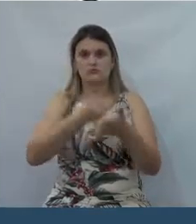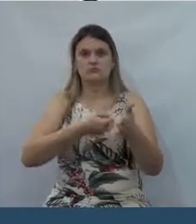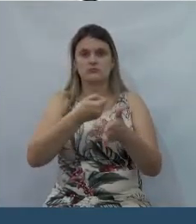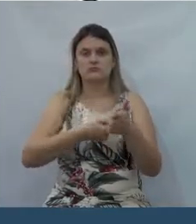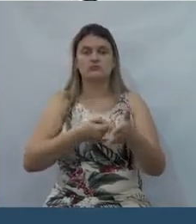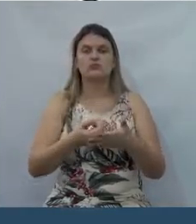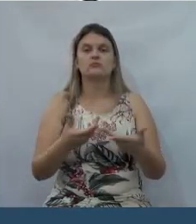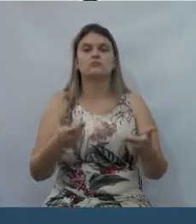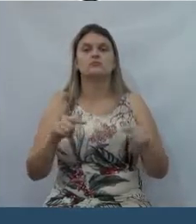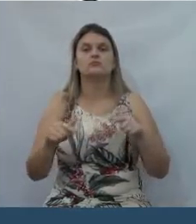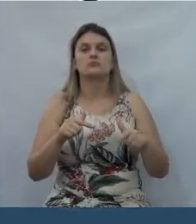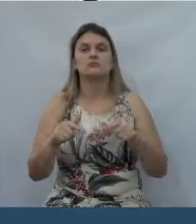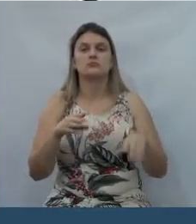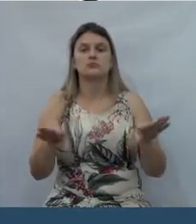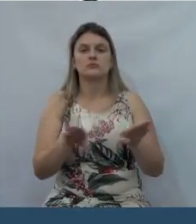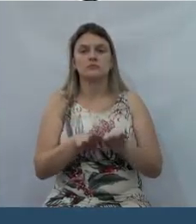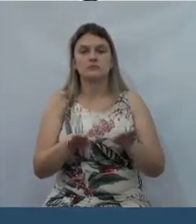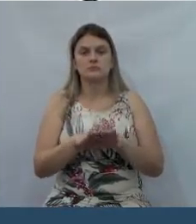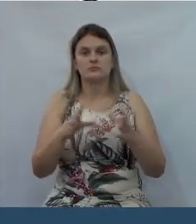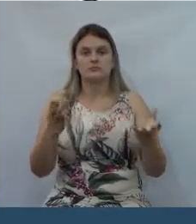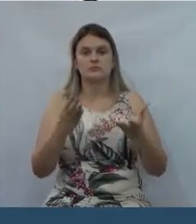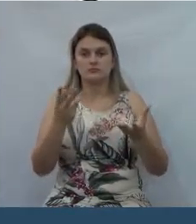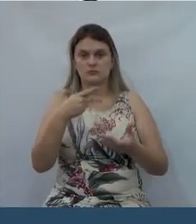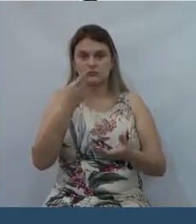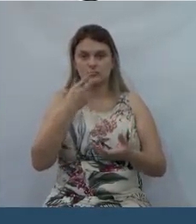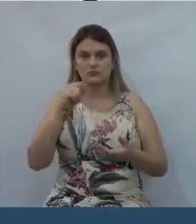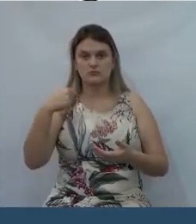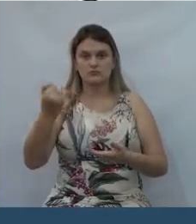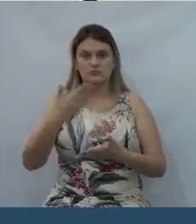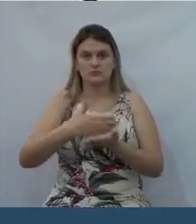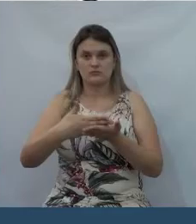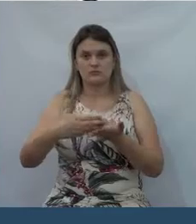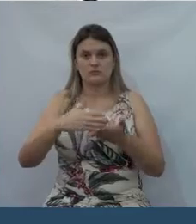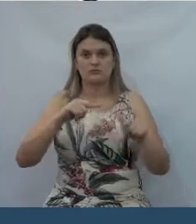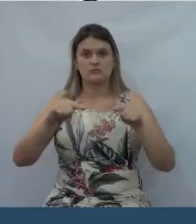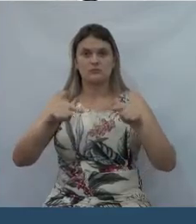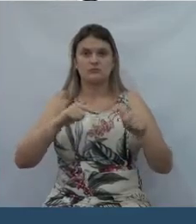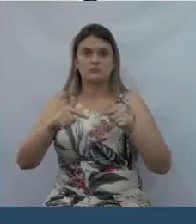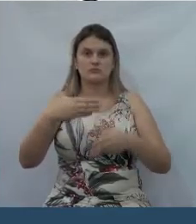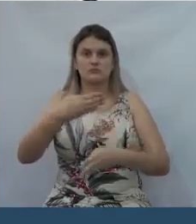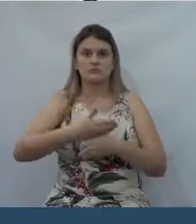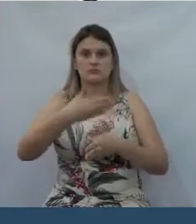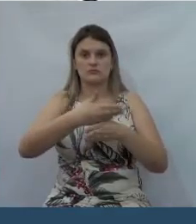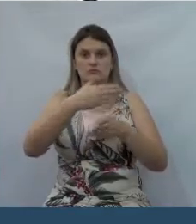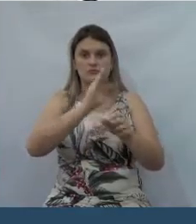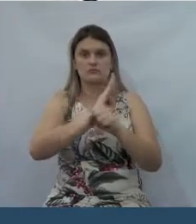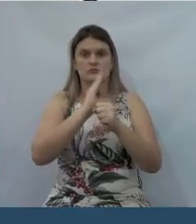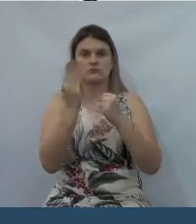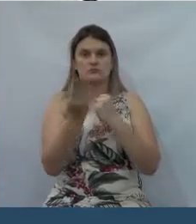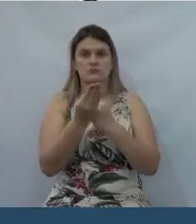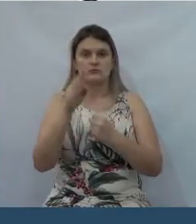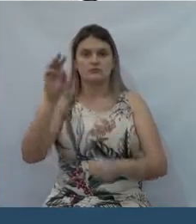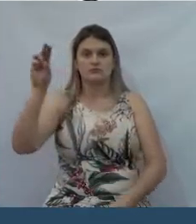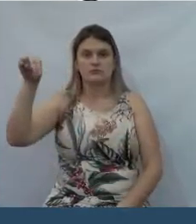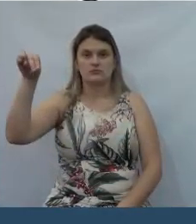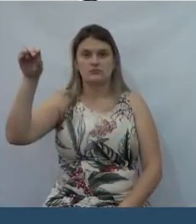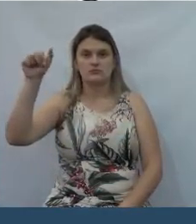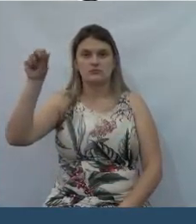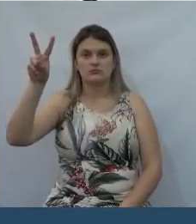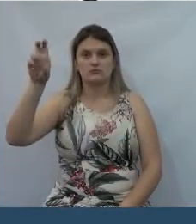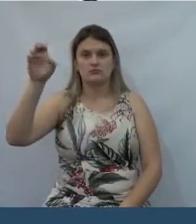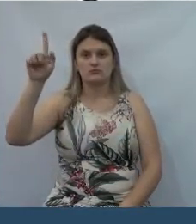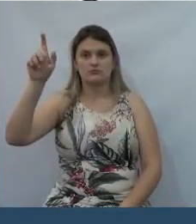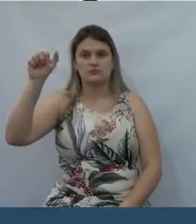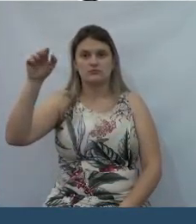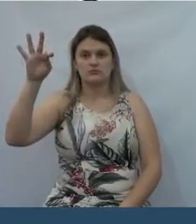dedicação. Também quero falar aqui do início das obras no bairro Navegantes, onde